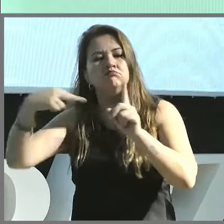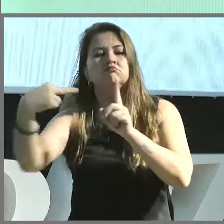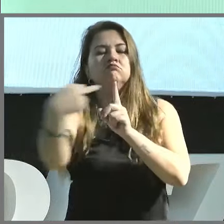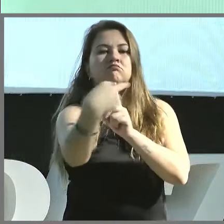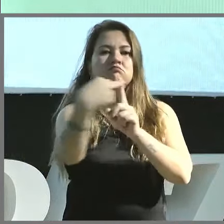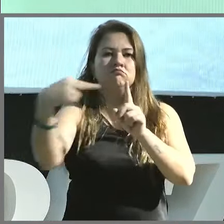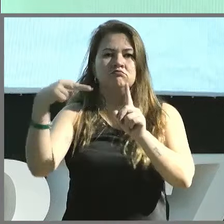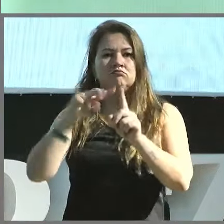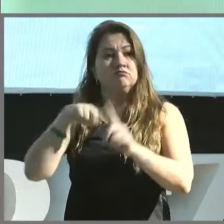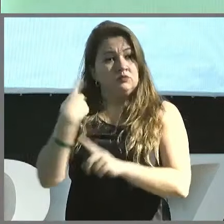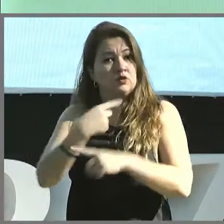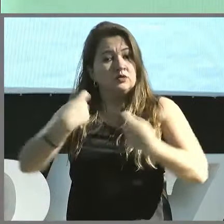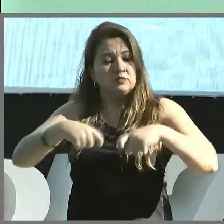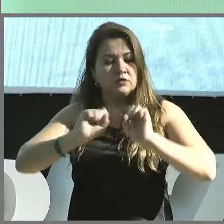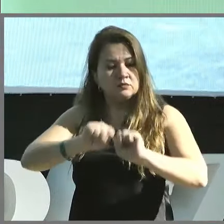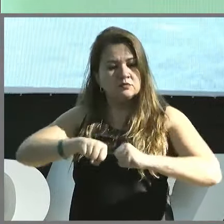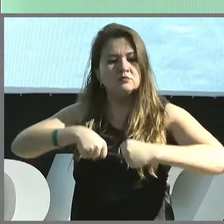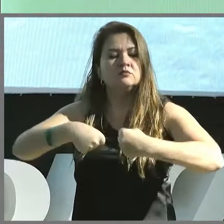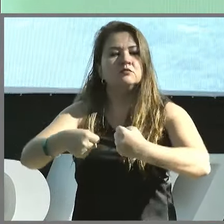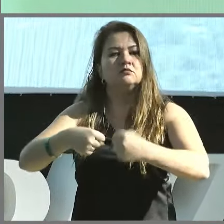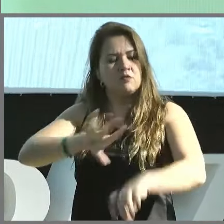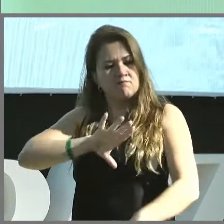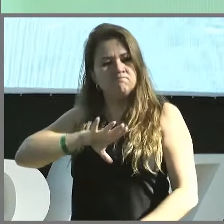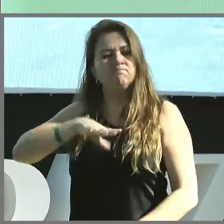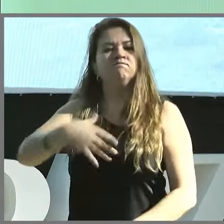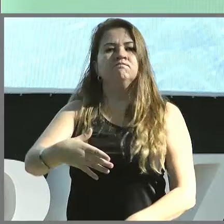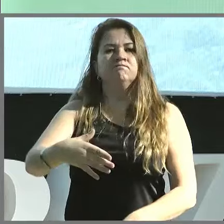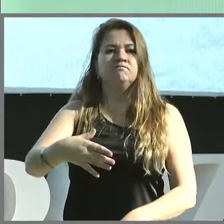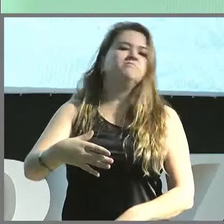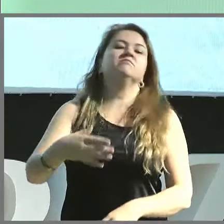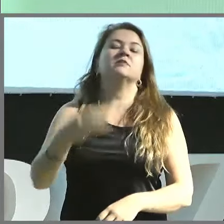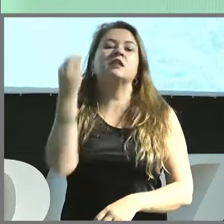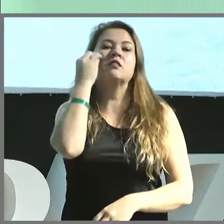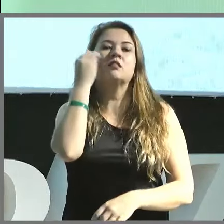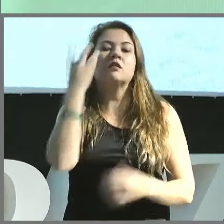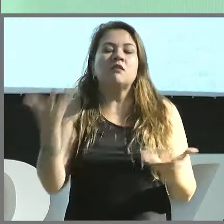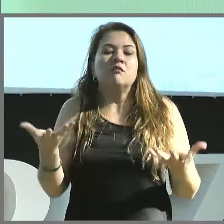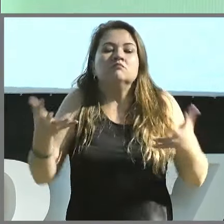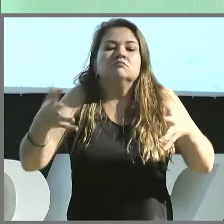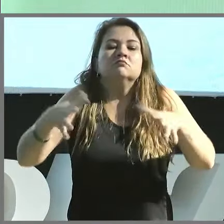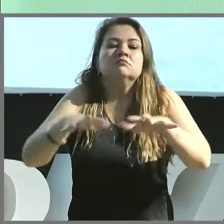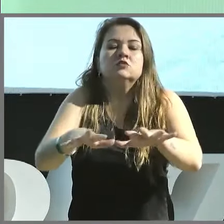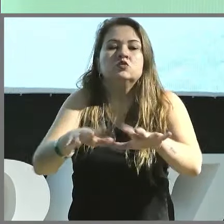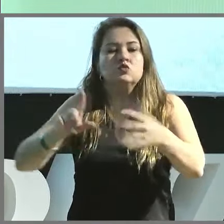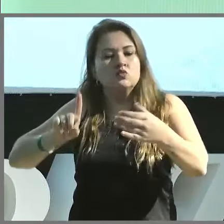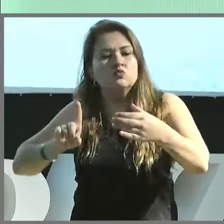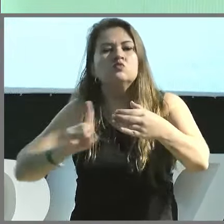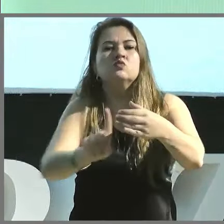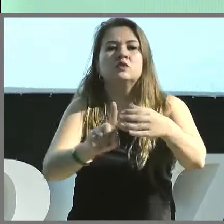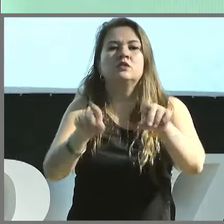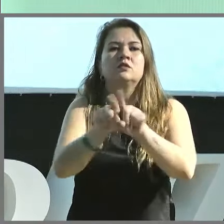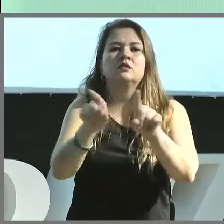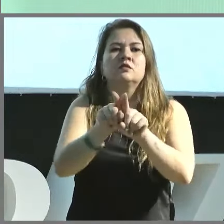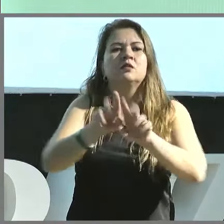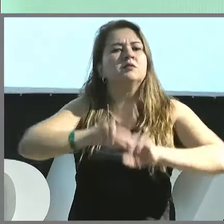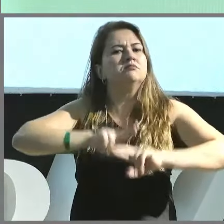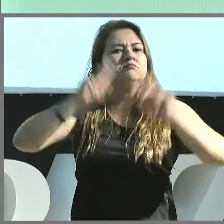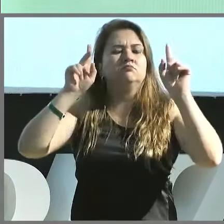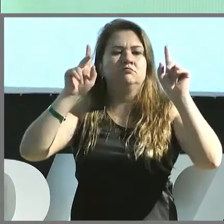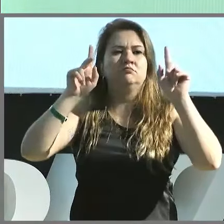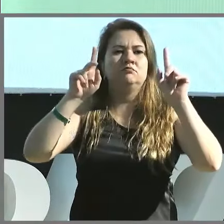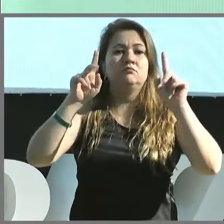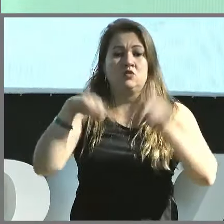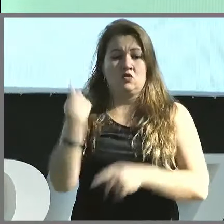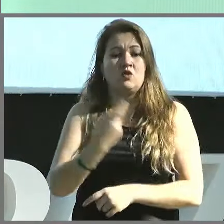corajosos, capazes de podermos fazer uma inserção na medida em que nos entregamos ao divino